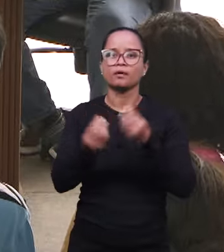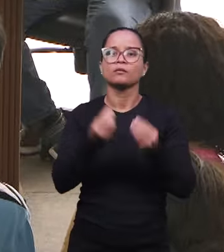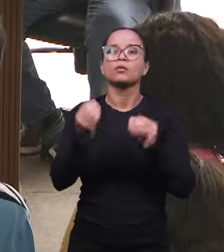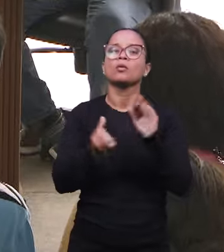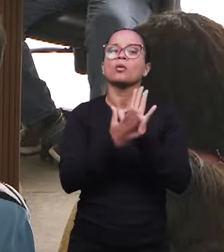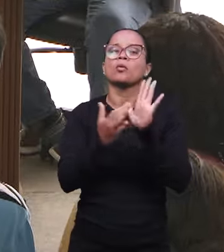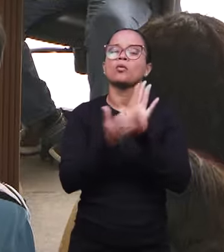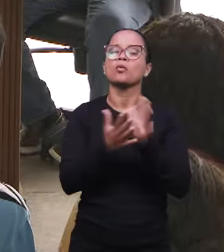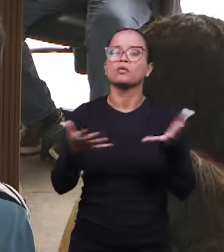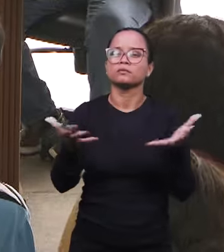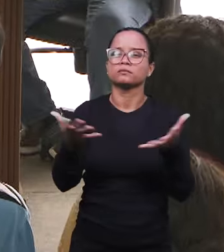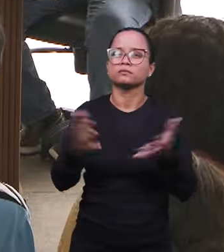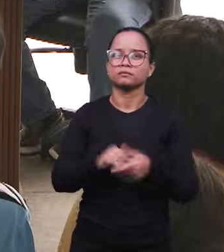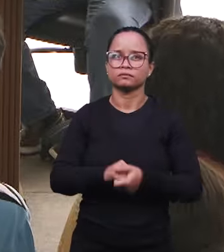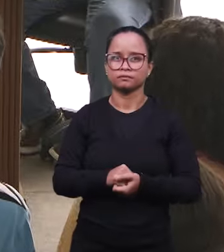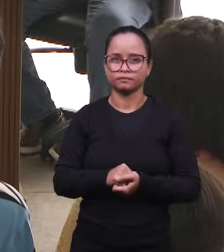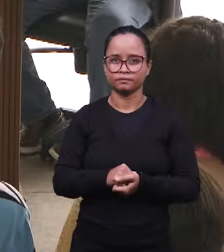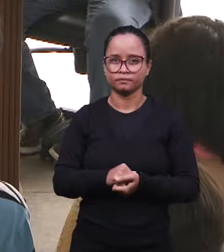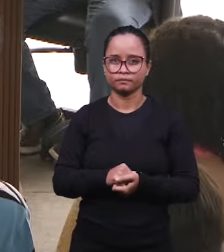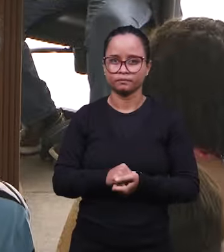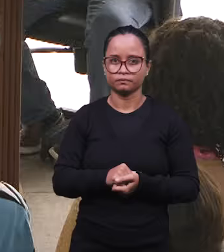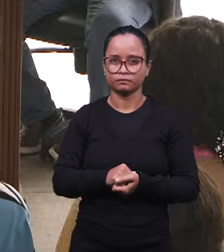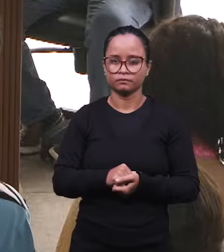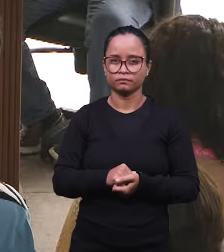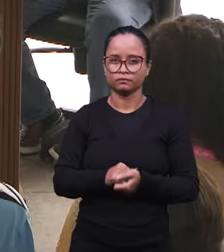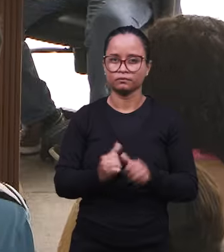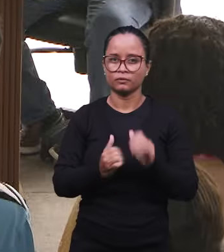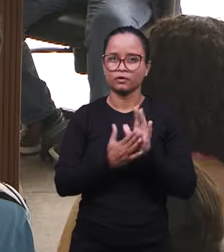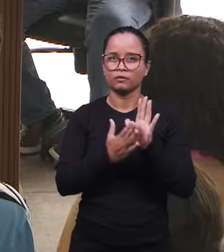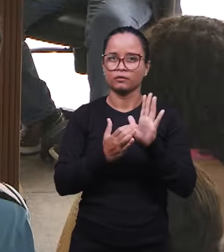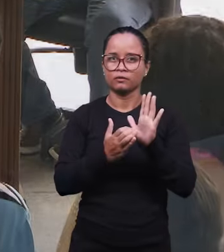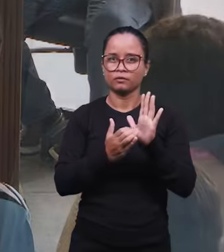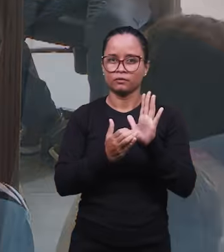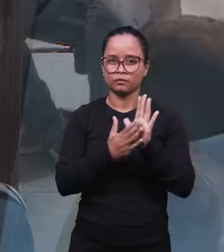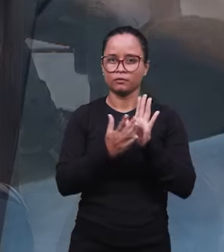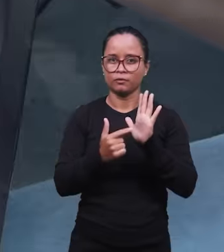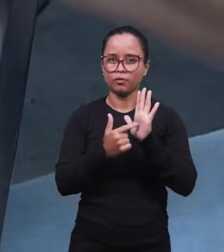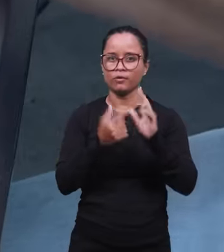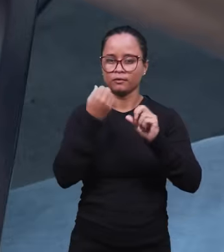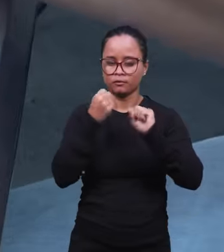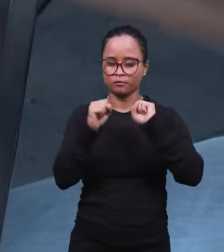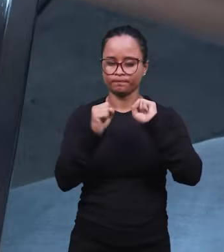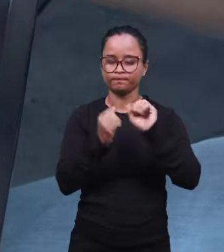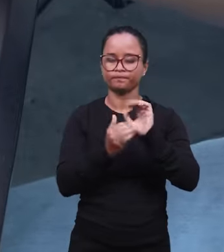voz. Com a minha voz. Clamo ao Senhor. Isso.